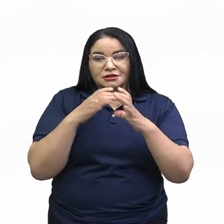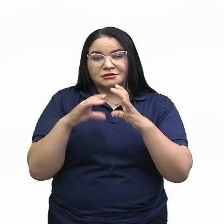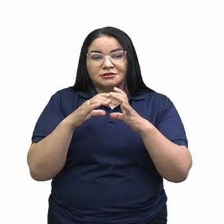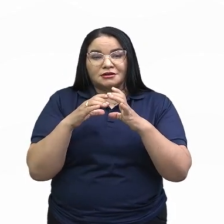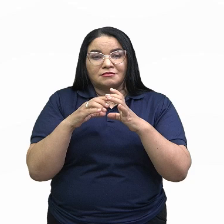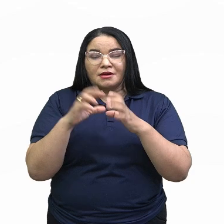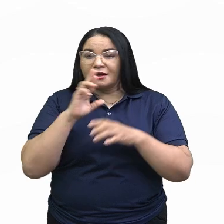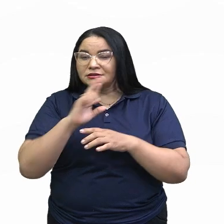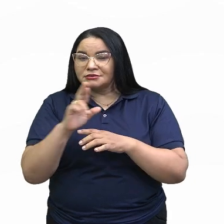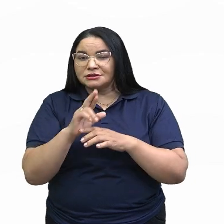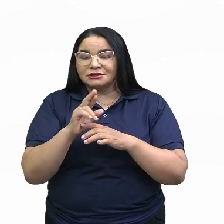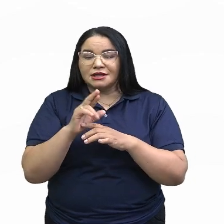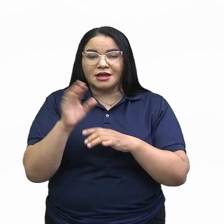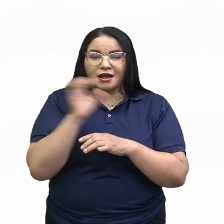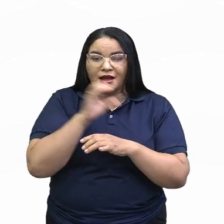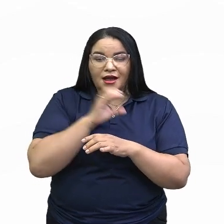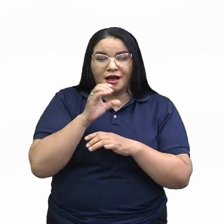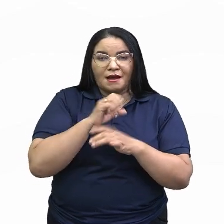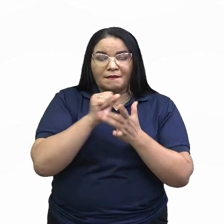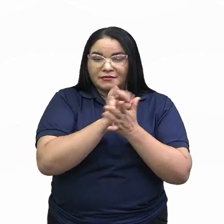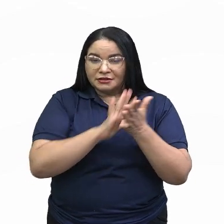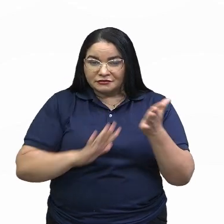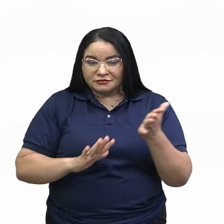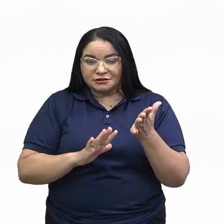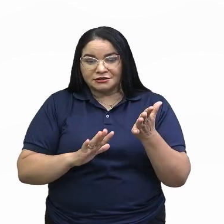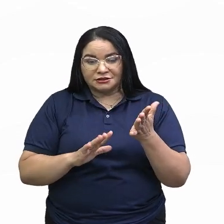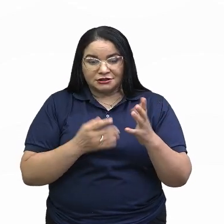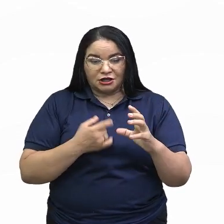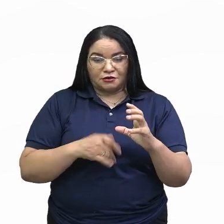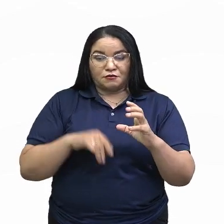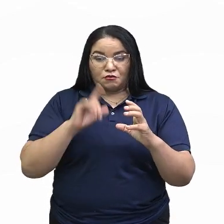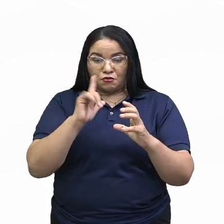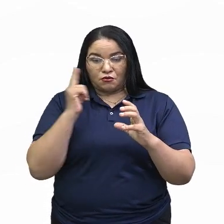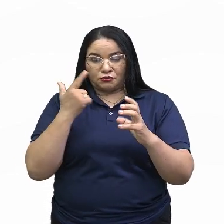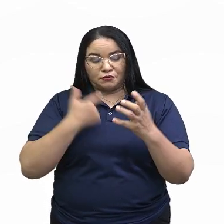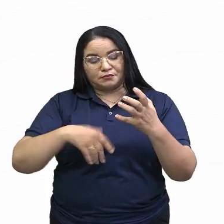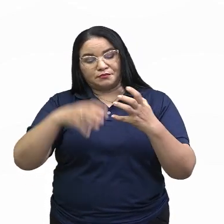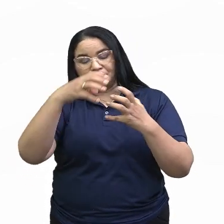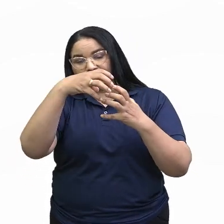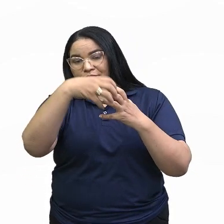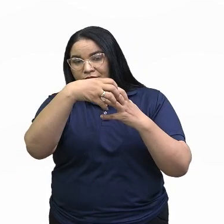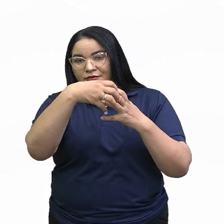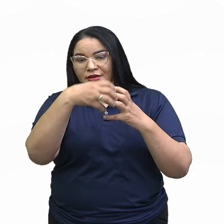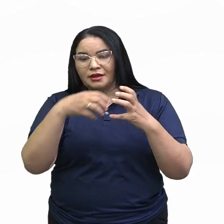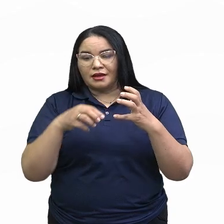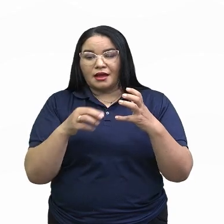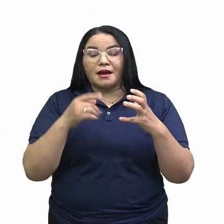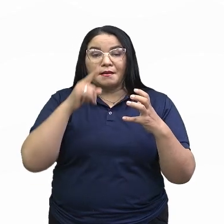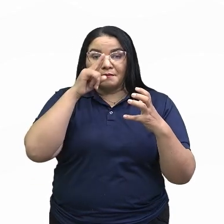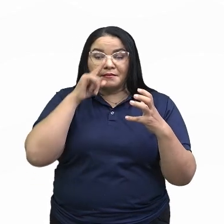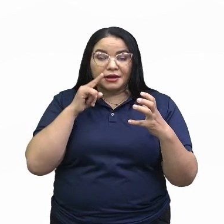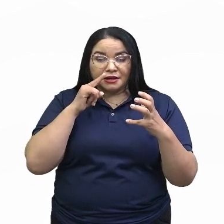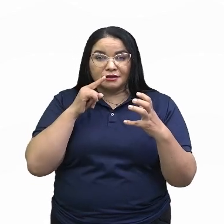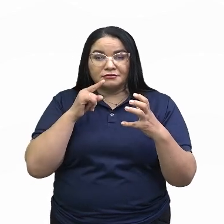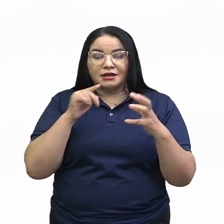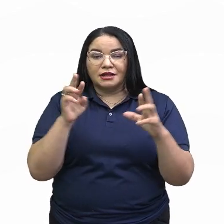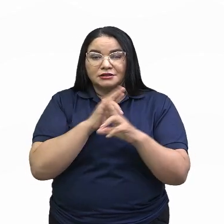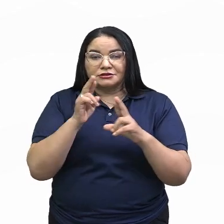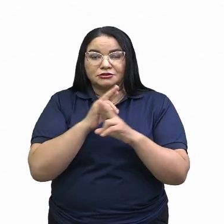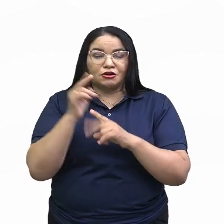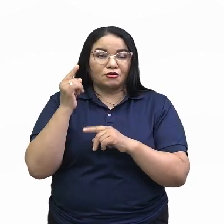rápido ali aquelas tarefas. O lobo parietal, ele vai estar mais relacionado ali com o olfato,